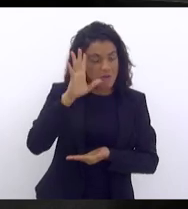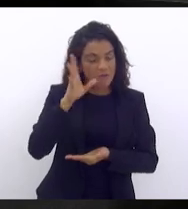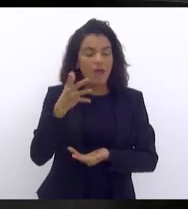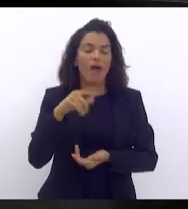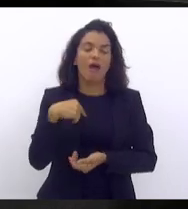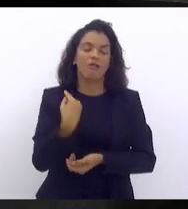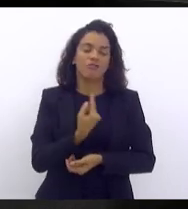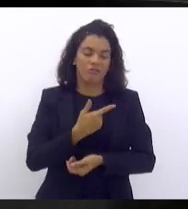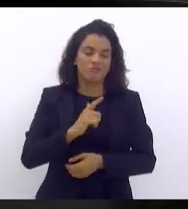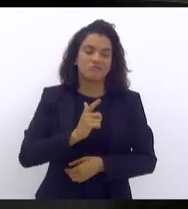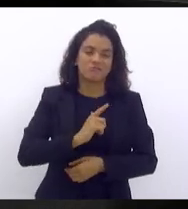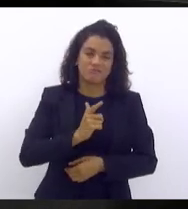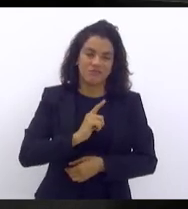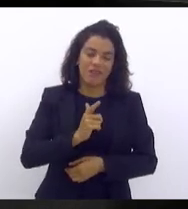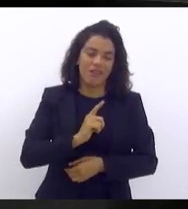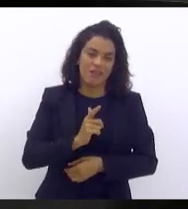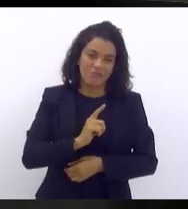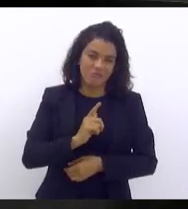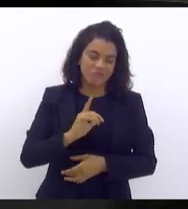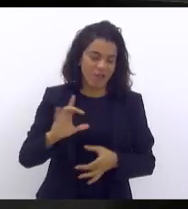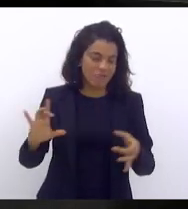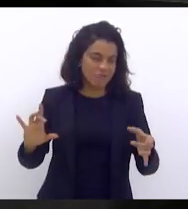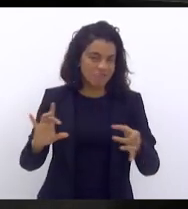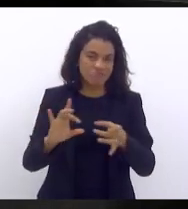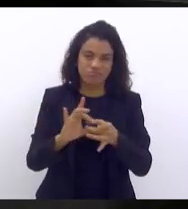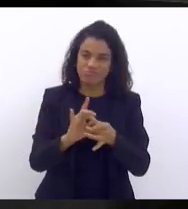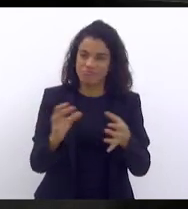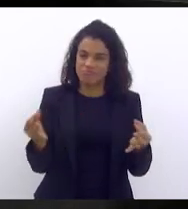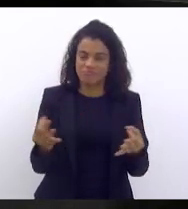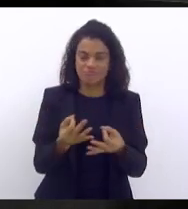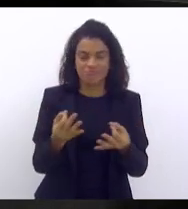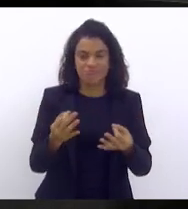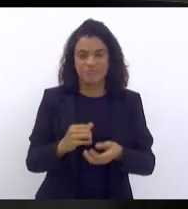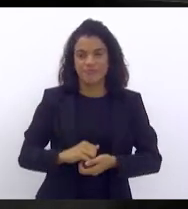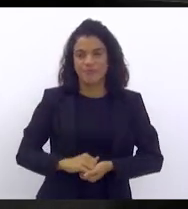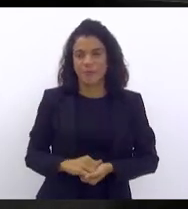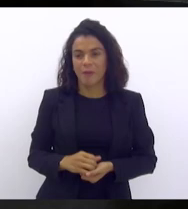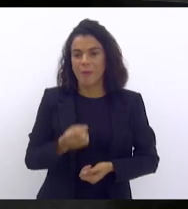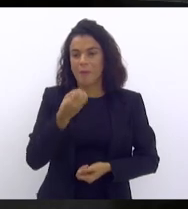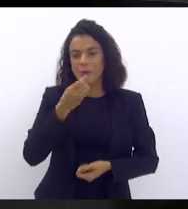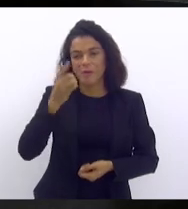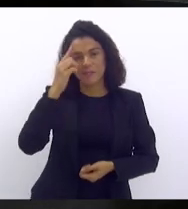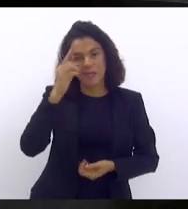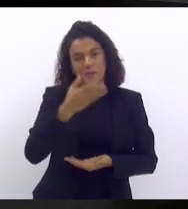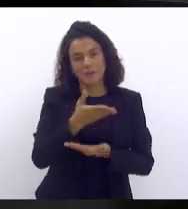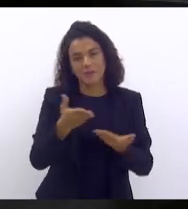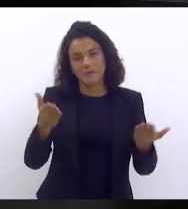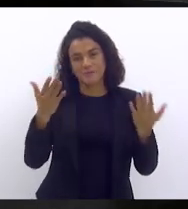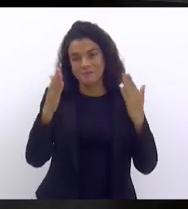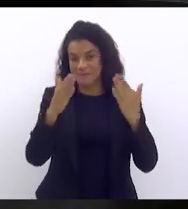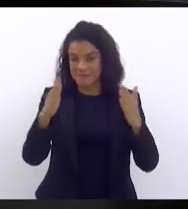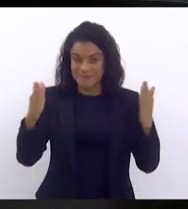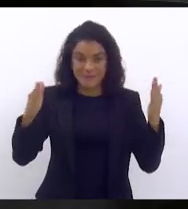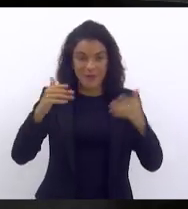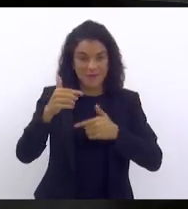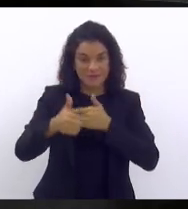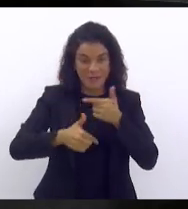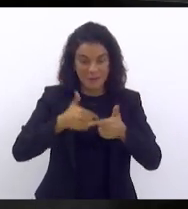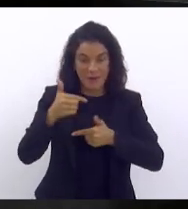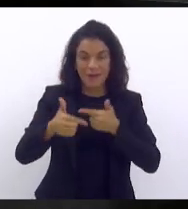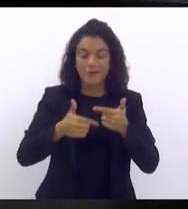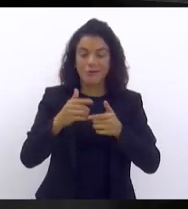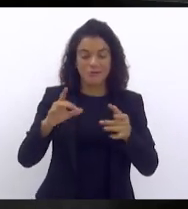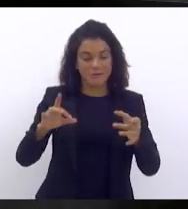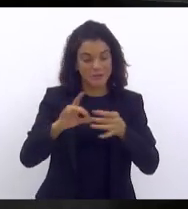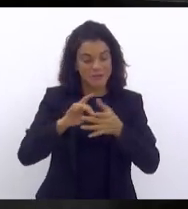temos praticamente alinhado a forma como isso será feito. Tá bom? Bom dia a todos e parabéns também aos trabalhadores que se reuniram e